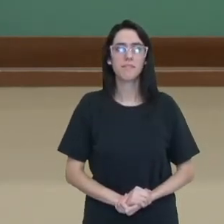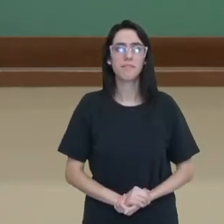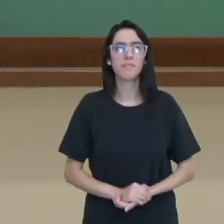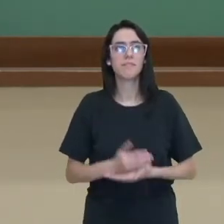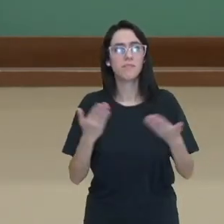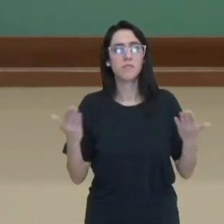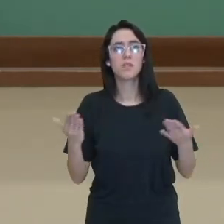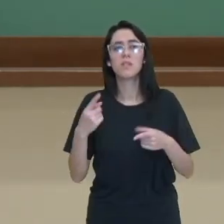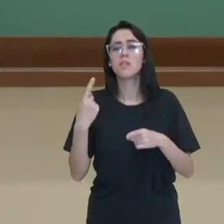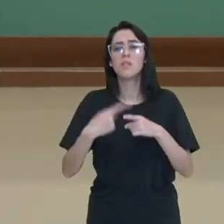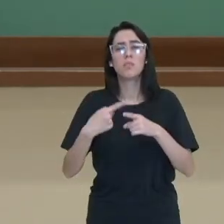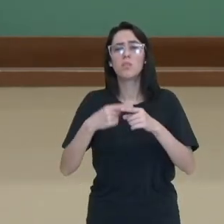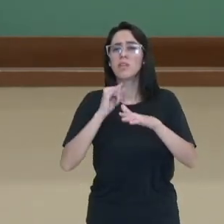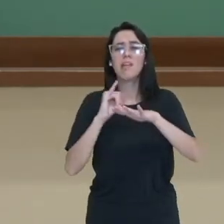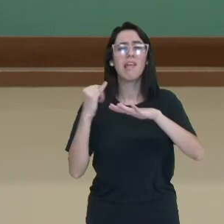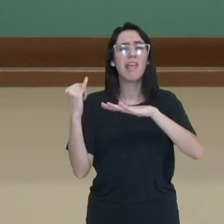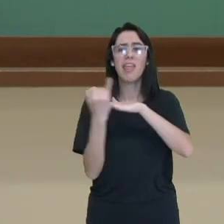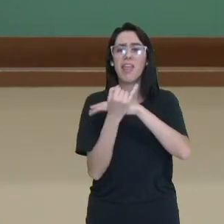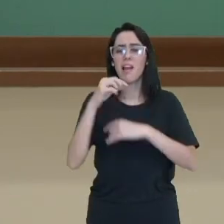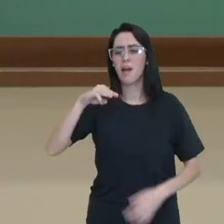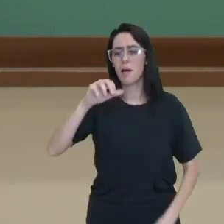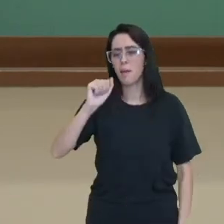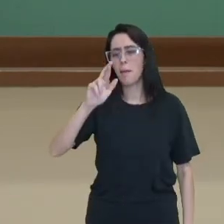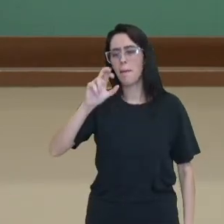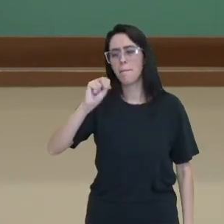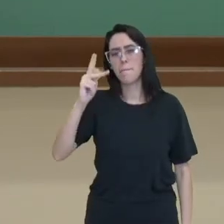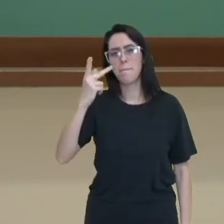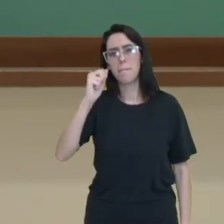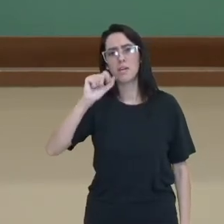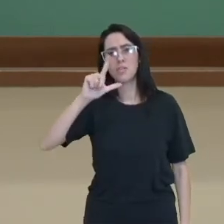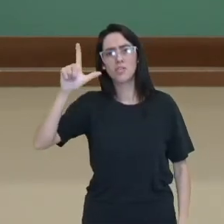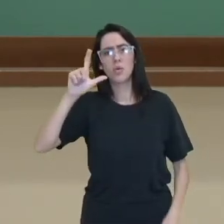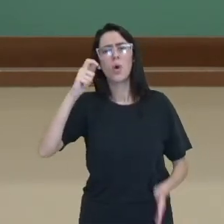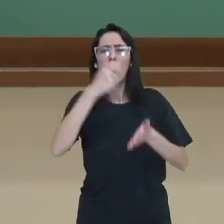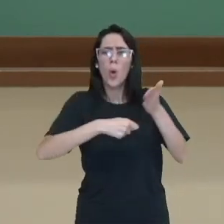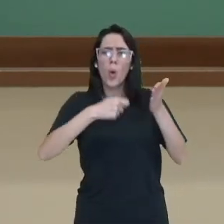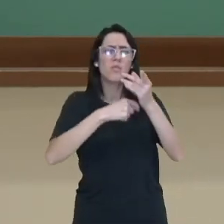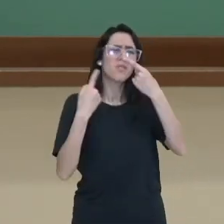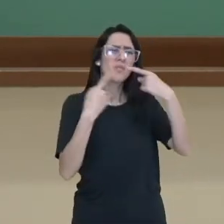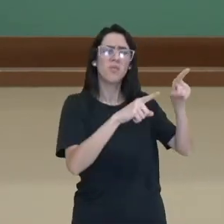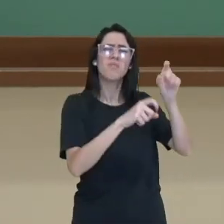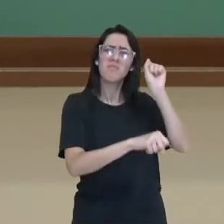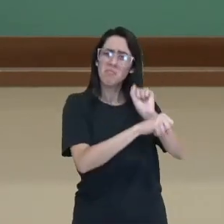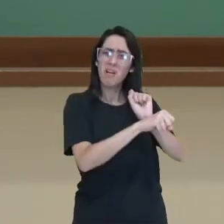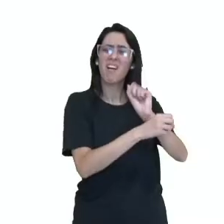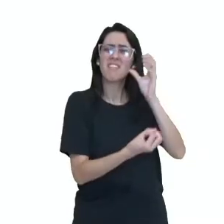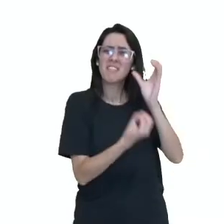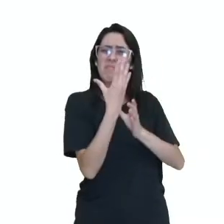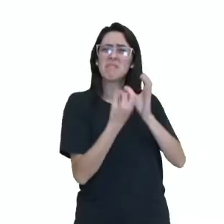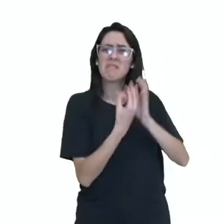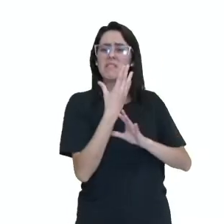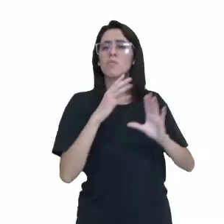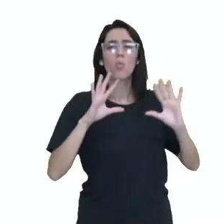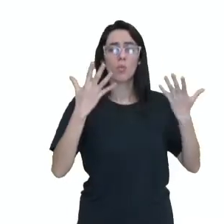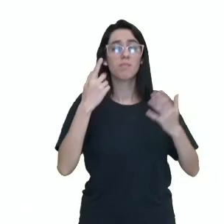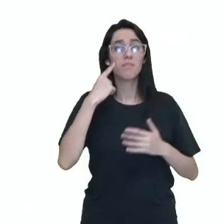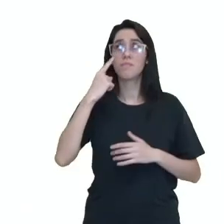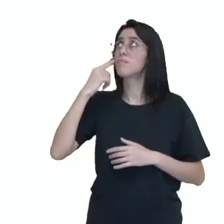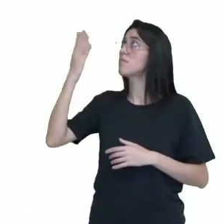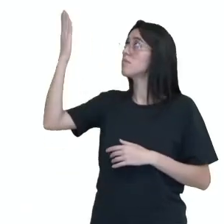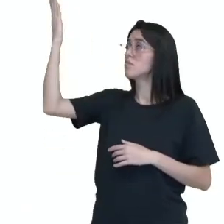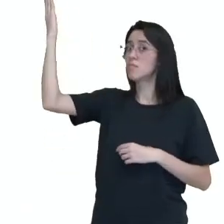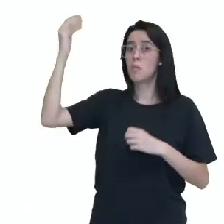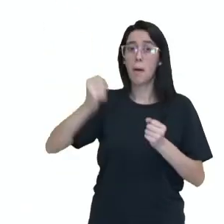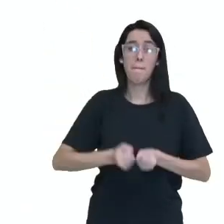por que as Ilhas Marshall lutaram pelo desarmamento nuclear? Nessa imagem aqui, né, nós vemos a explosão de uma